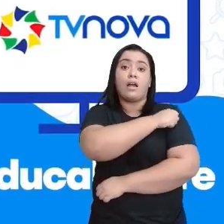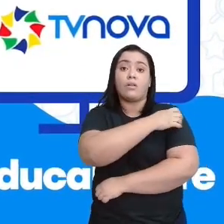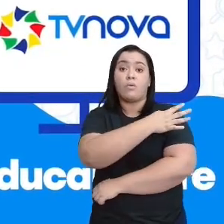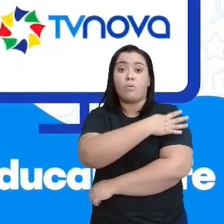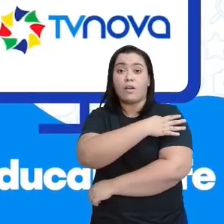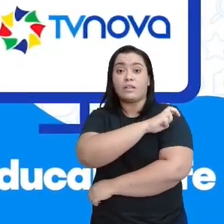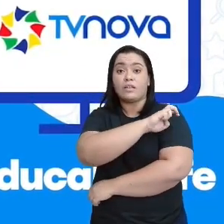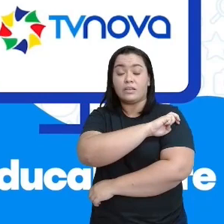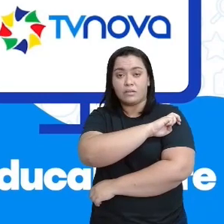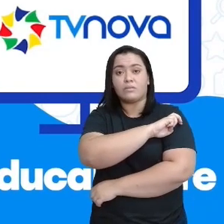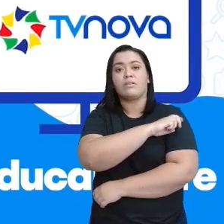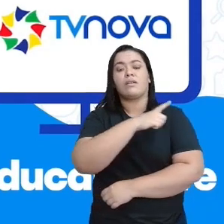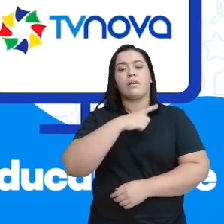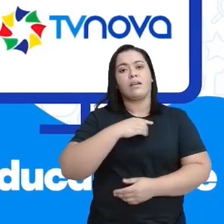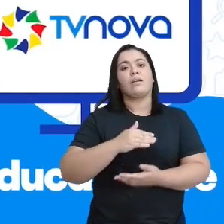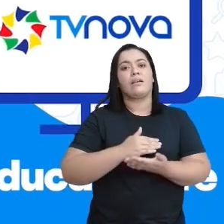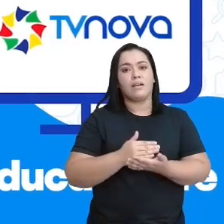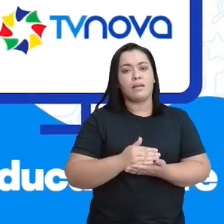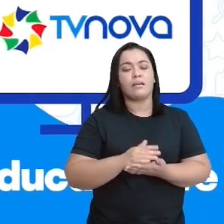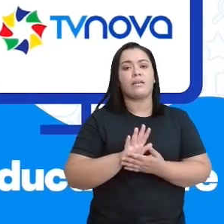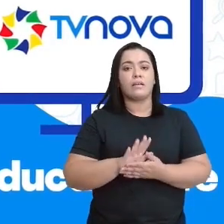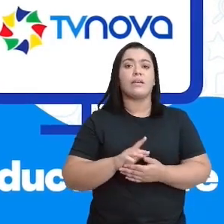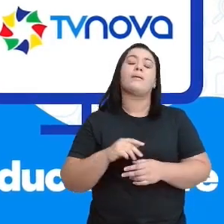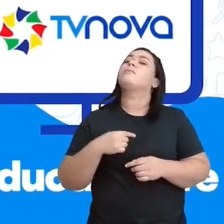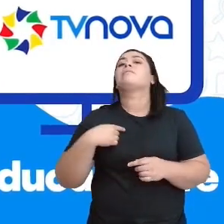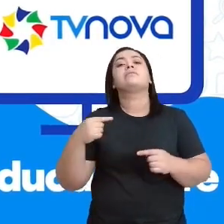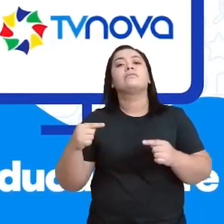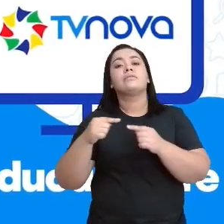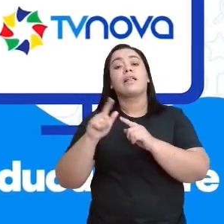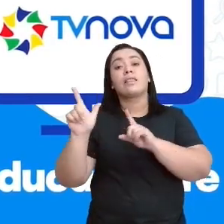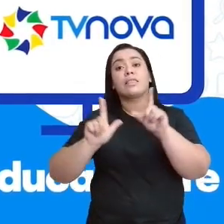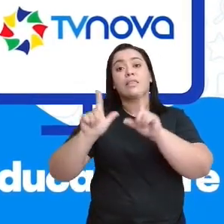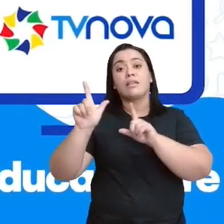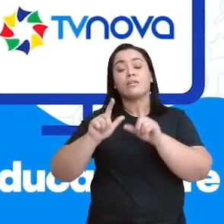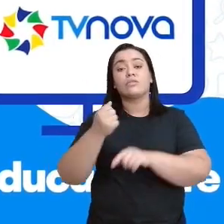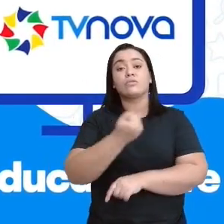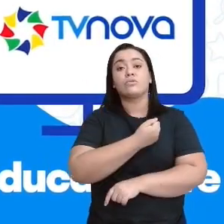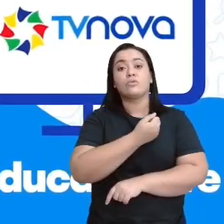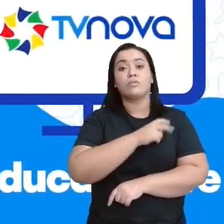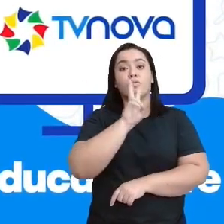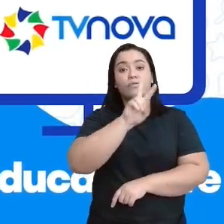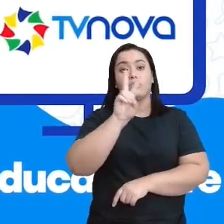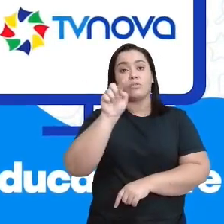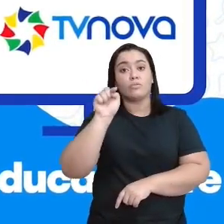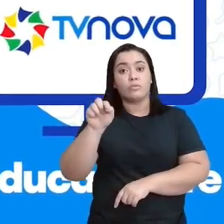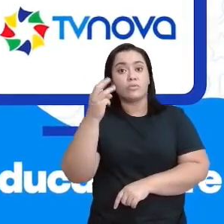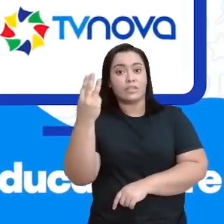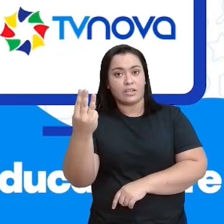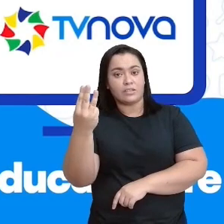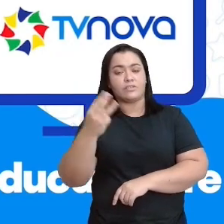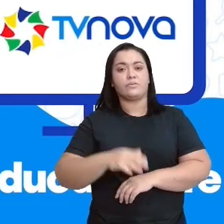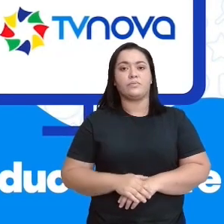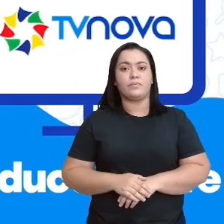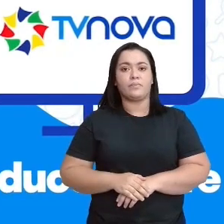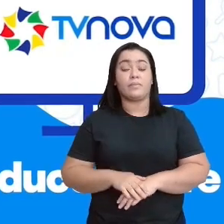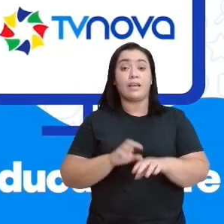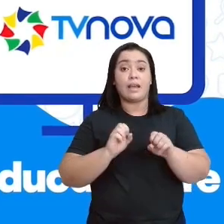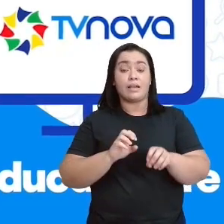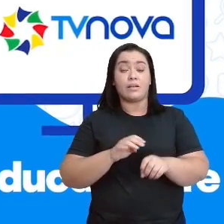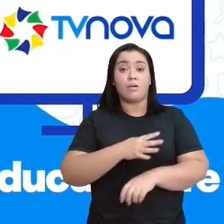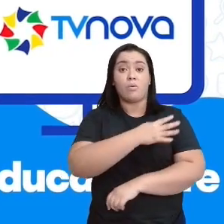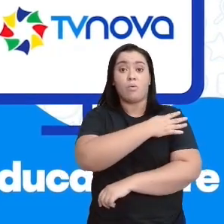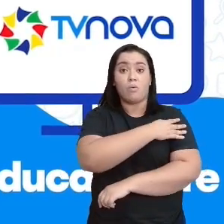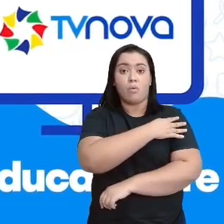ensino fundamental, anos iniciais, irão sintonizar a TV Nova no canal 22.3. As aulas do quarto ano